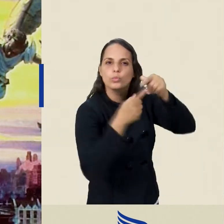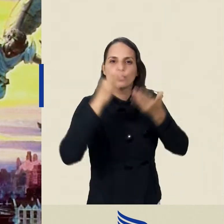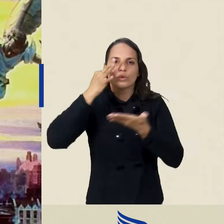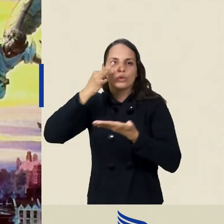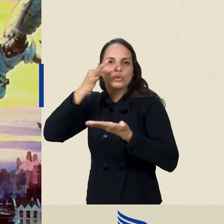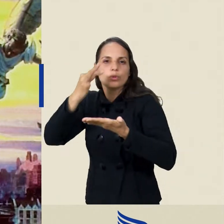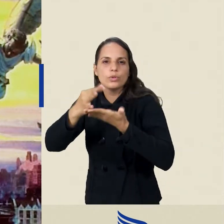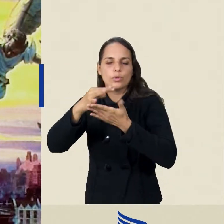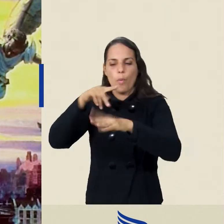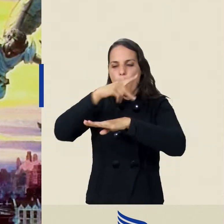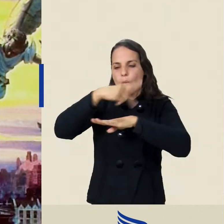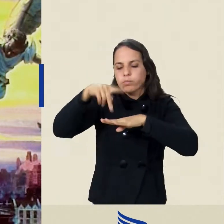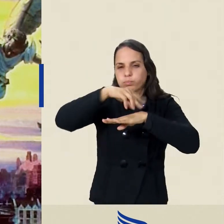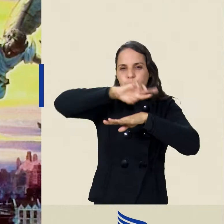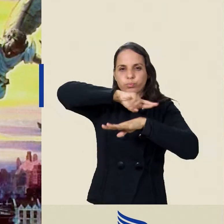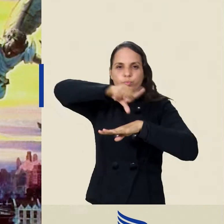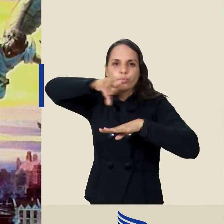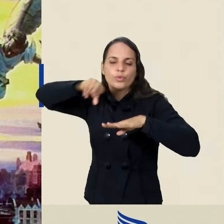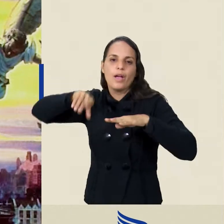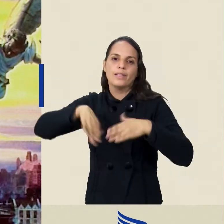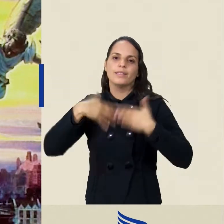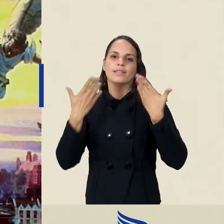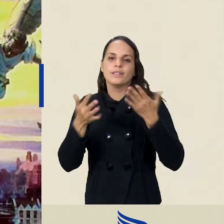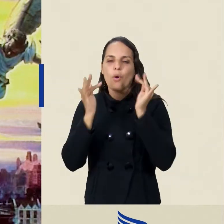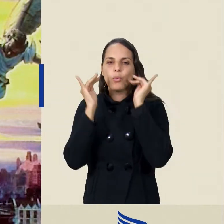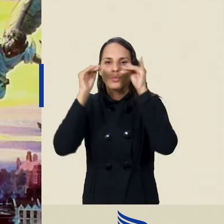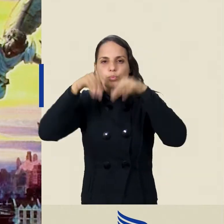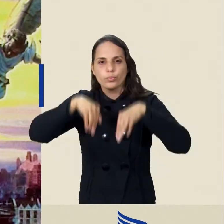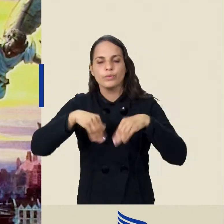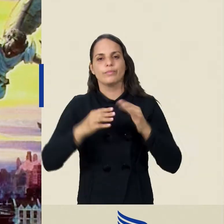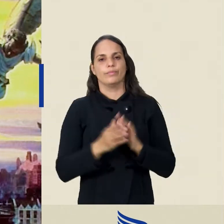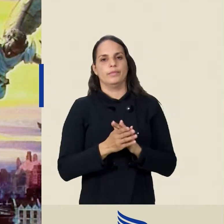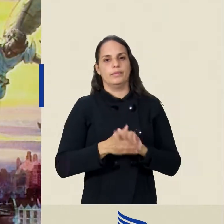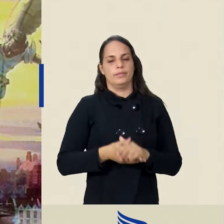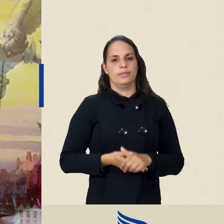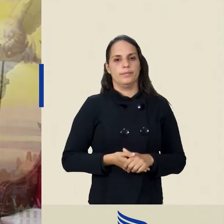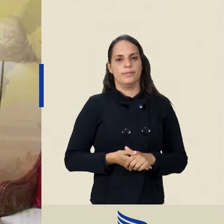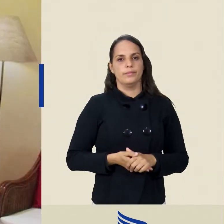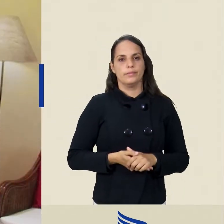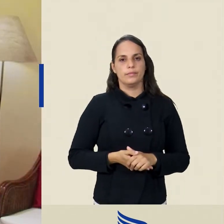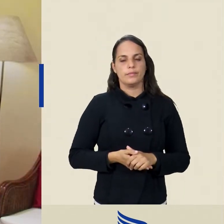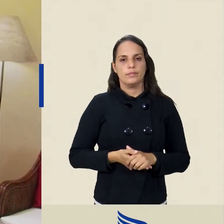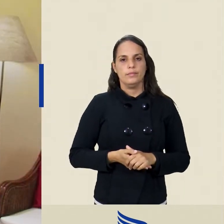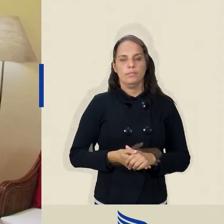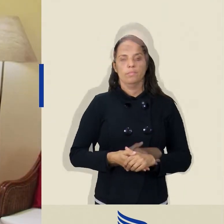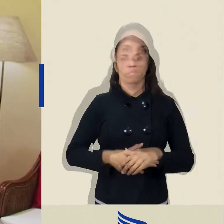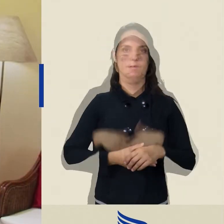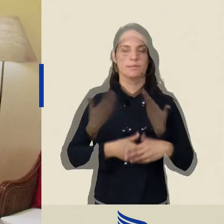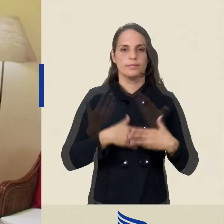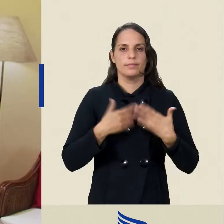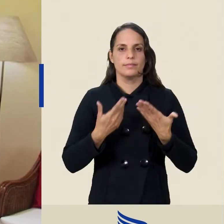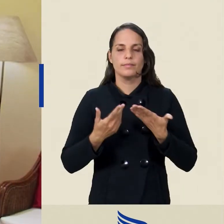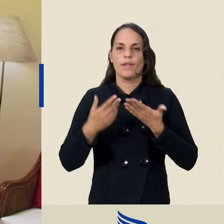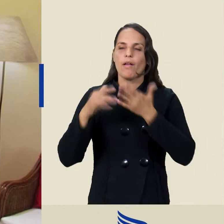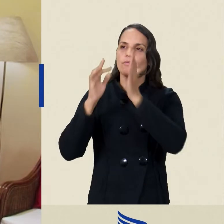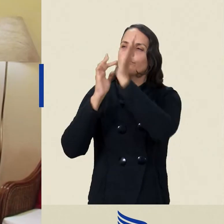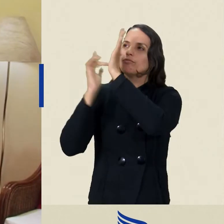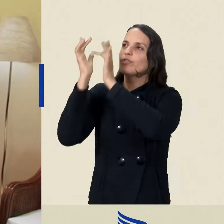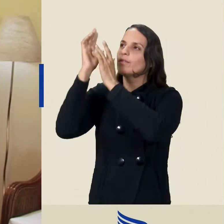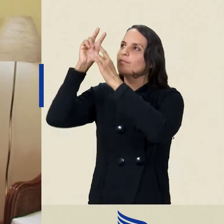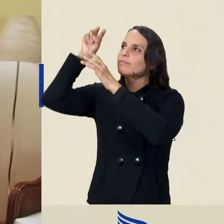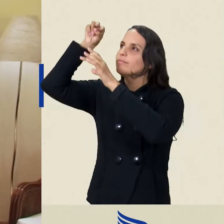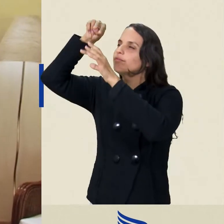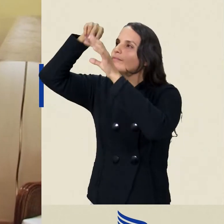as gentes, e então virá o fim. Mateus 24, 14. O regresso do Senhor Jesus nas nuvens dos